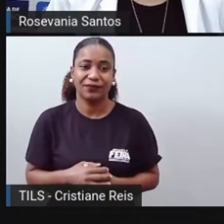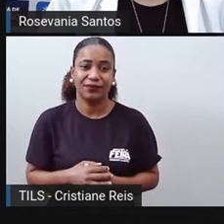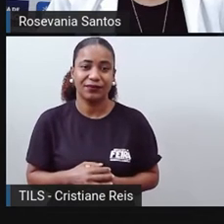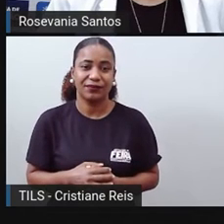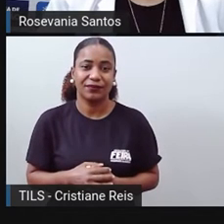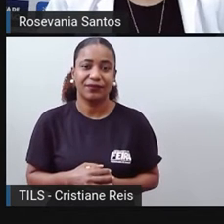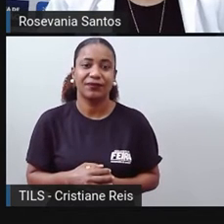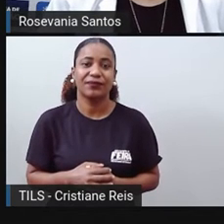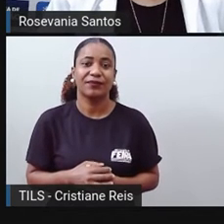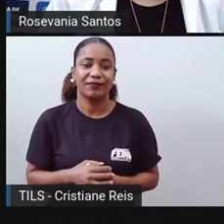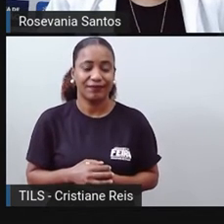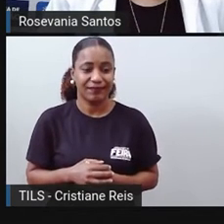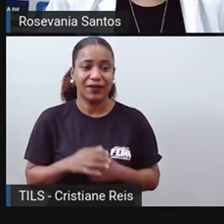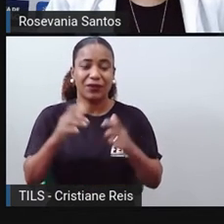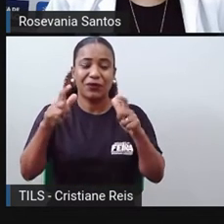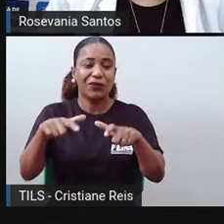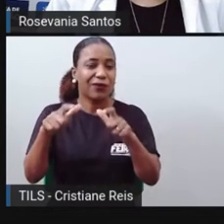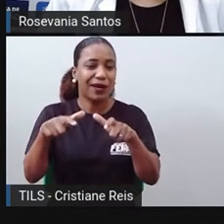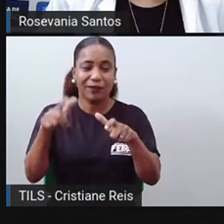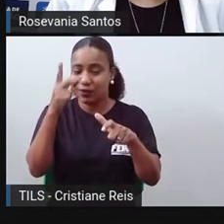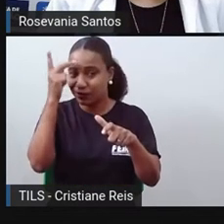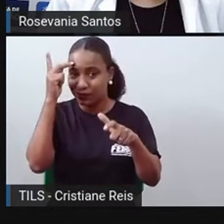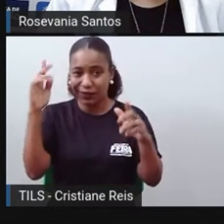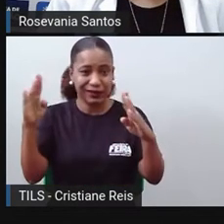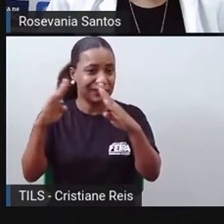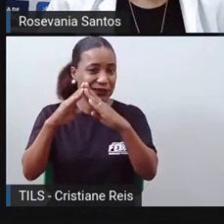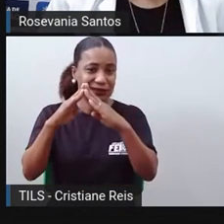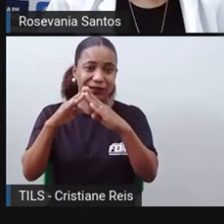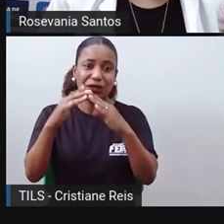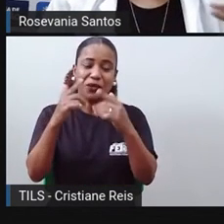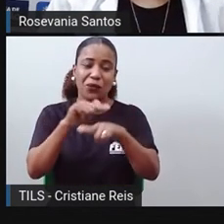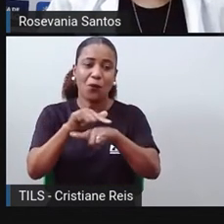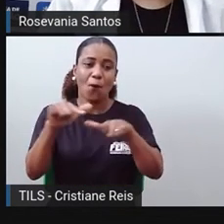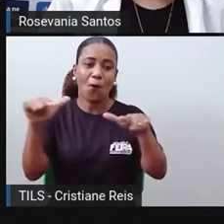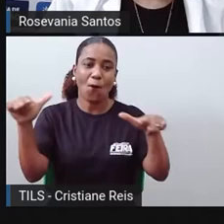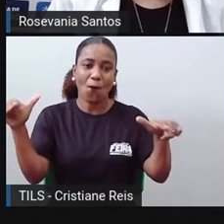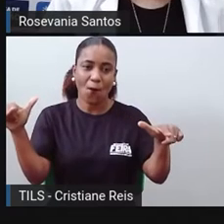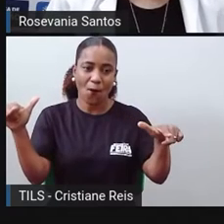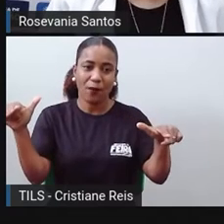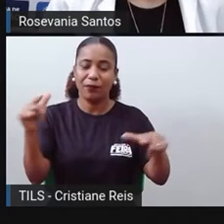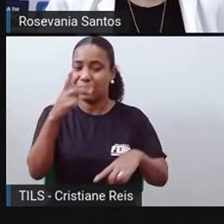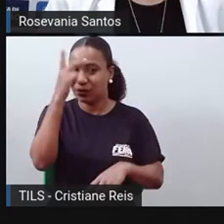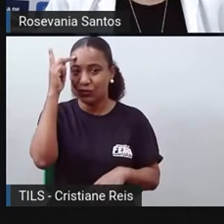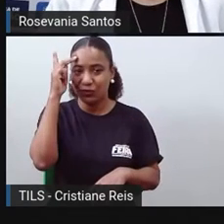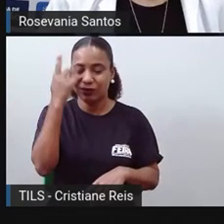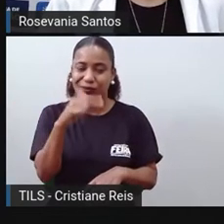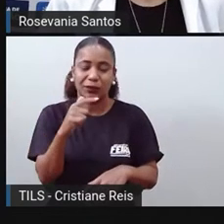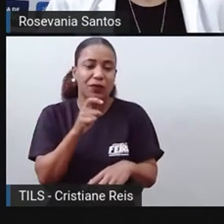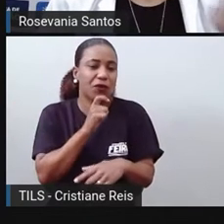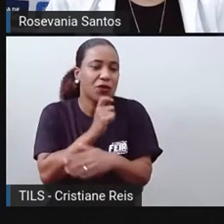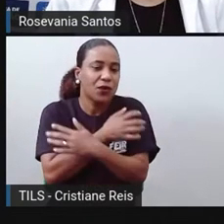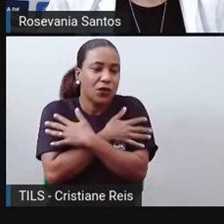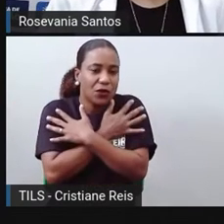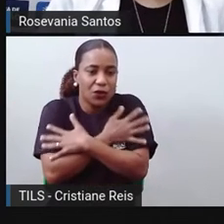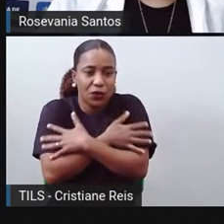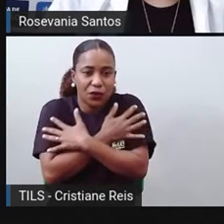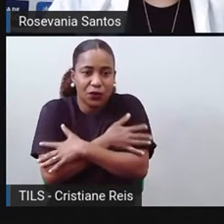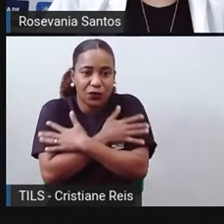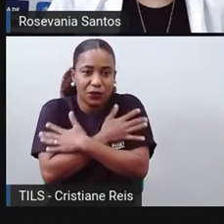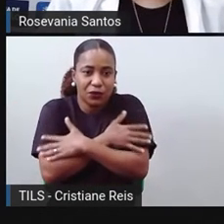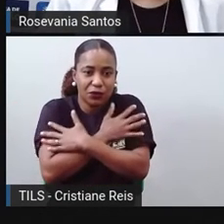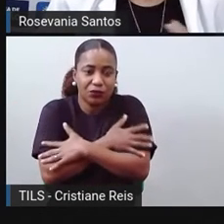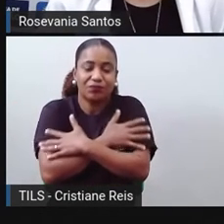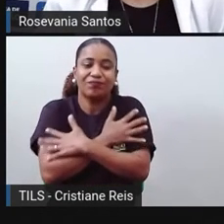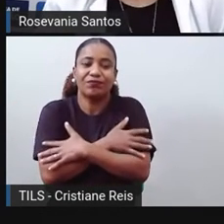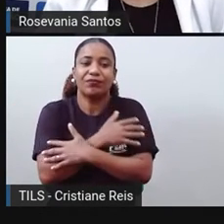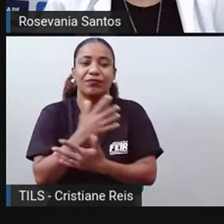é inexplorada e desabitada por conta dessas condições aí, desabitadas pelo ser humano, né? Porque na realidade lá estão cheios de